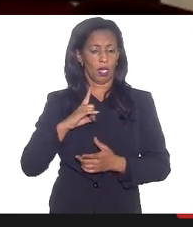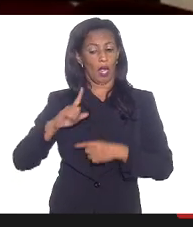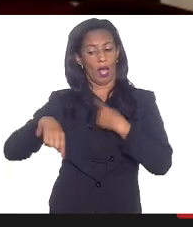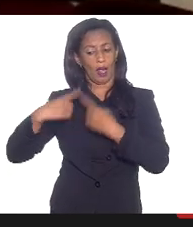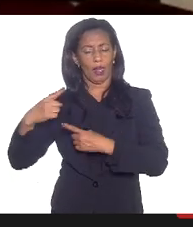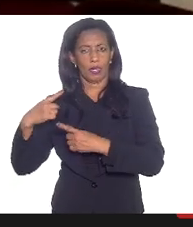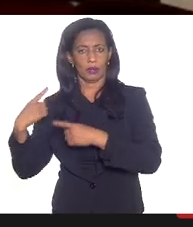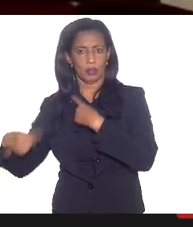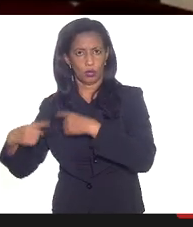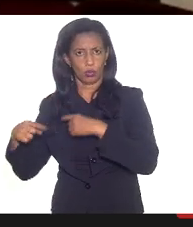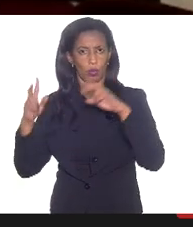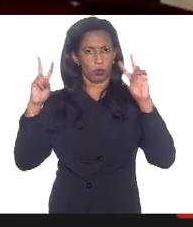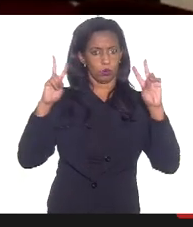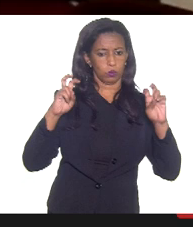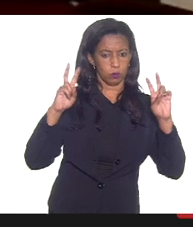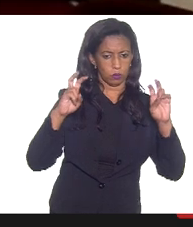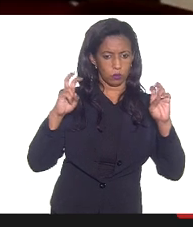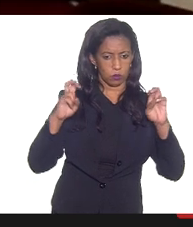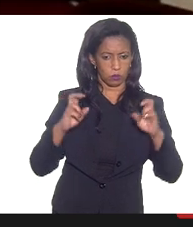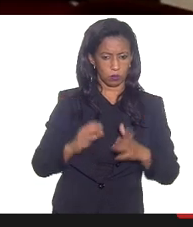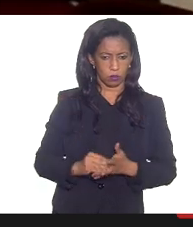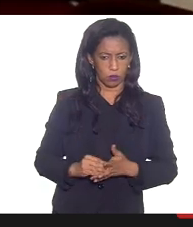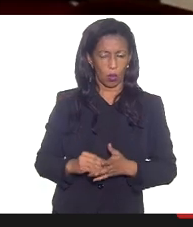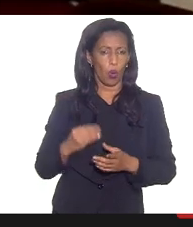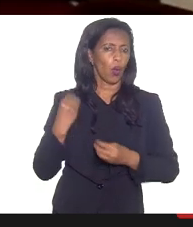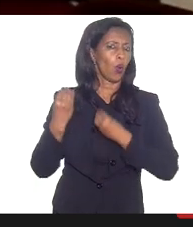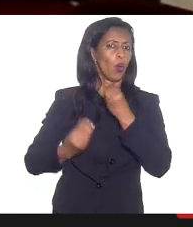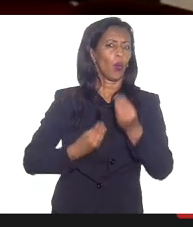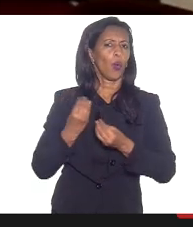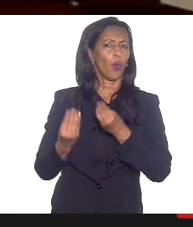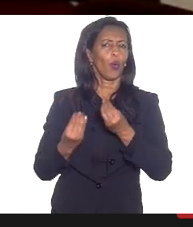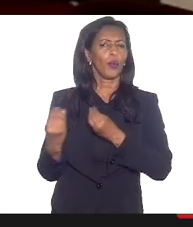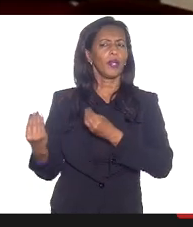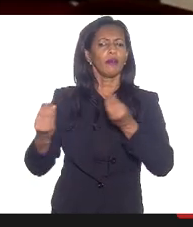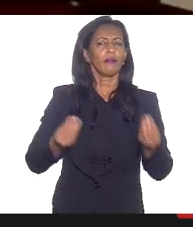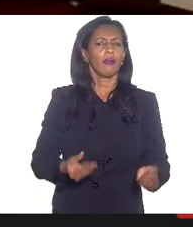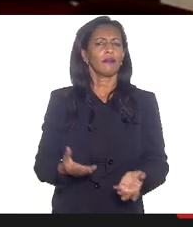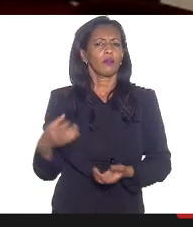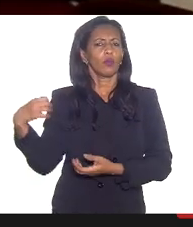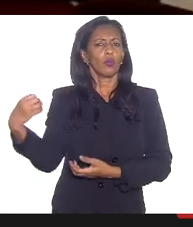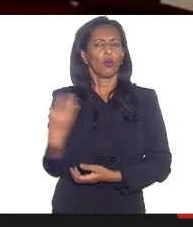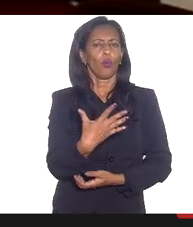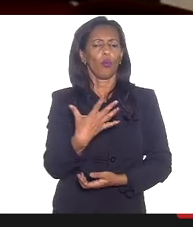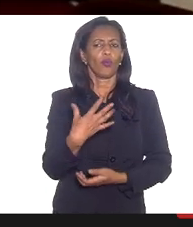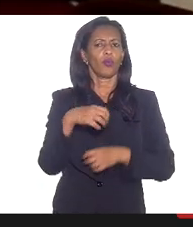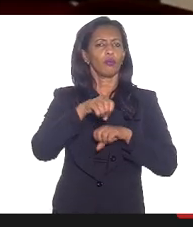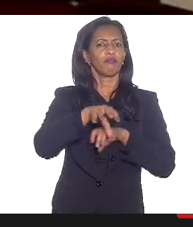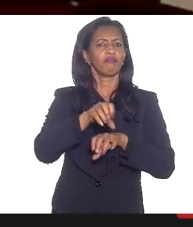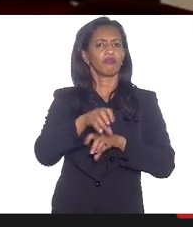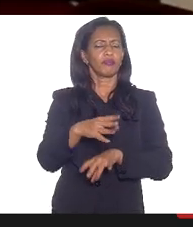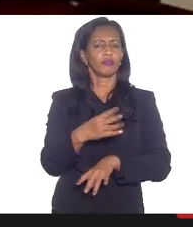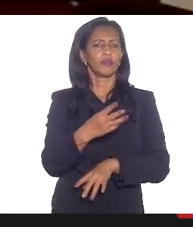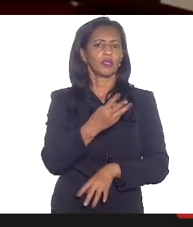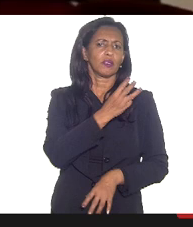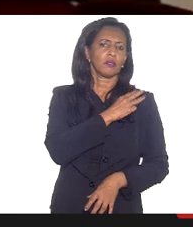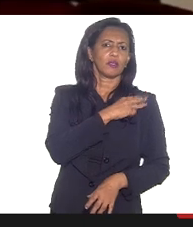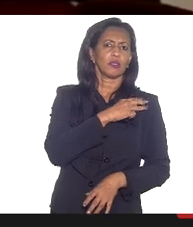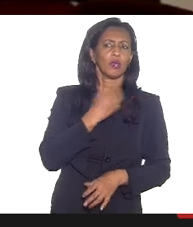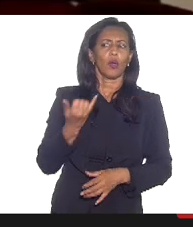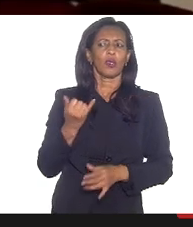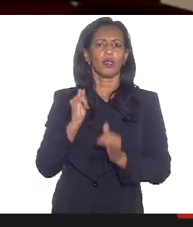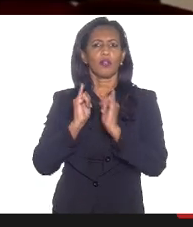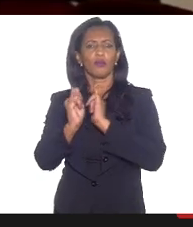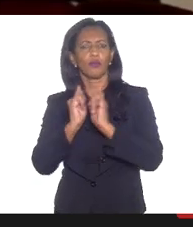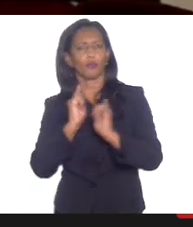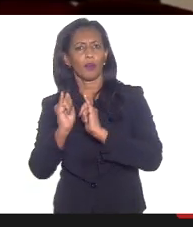discussão sobre o que era o novo ensino médio, o que trazia esse novo ensino médio, os itinerários formativos,